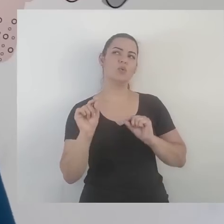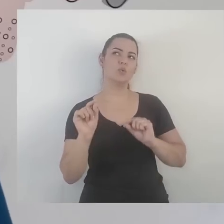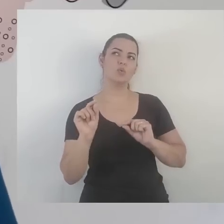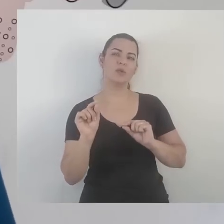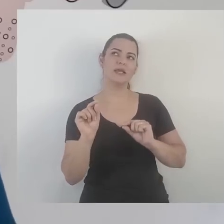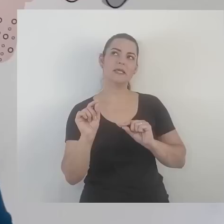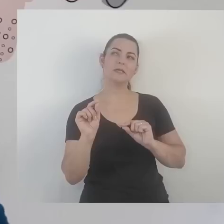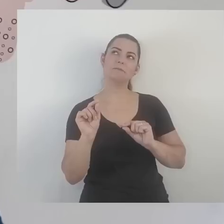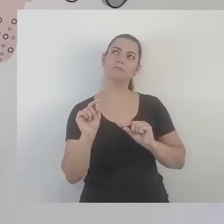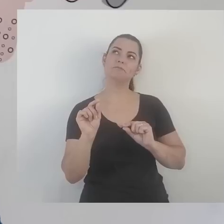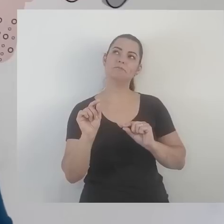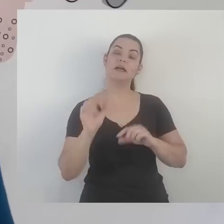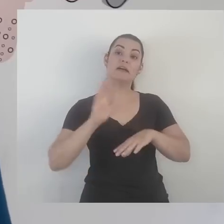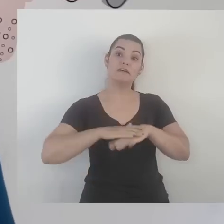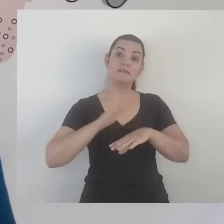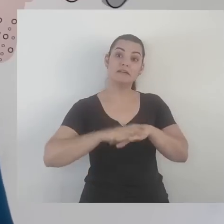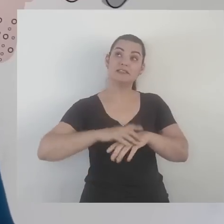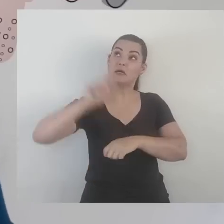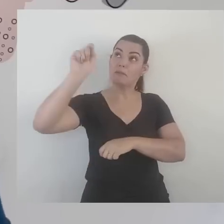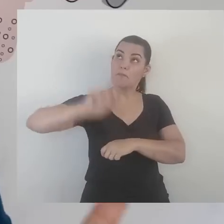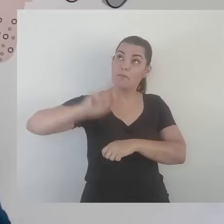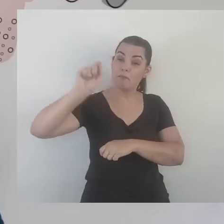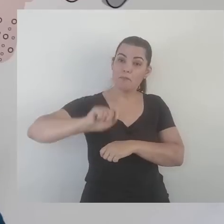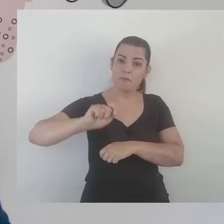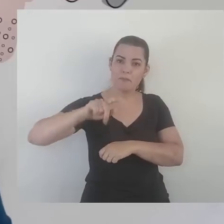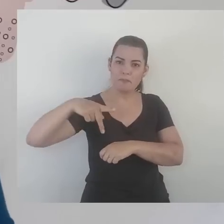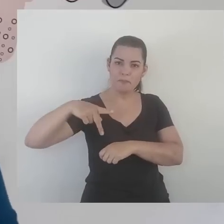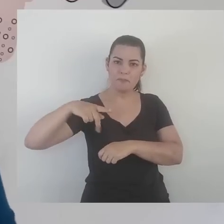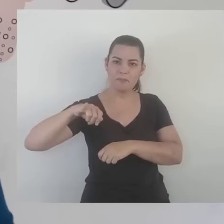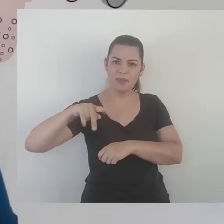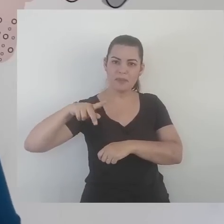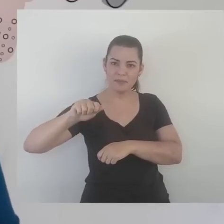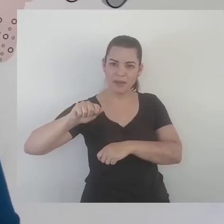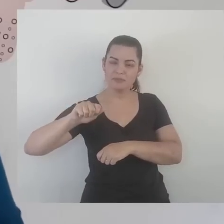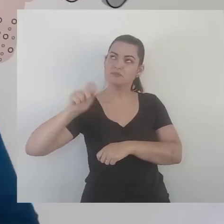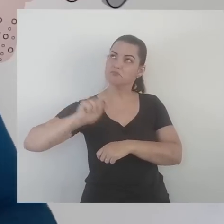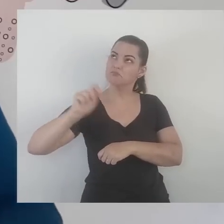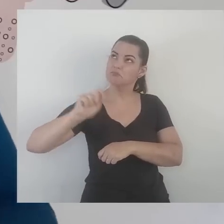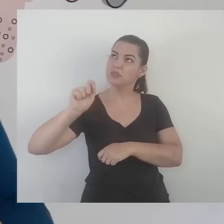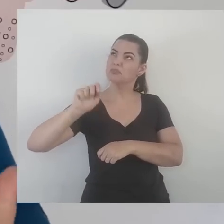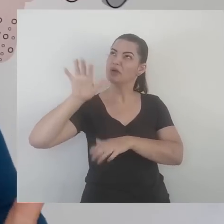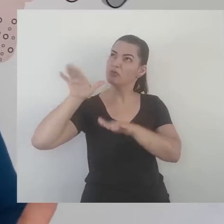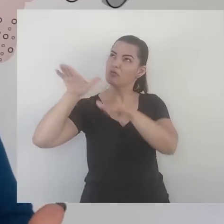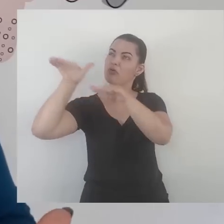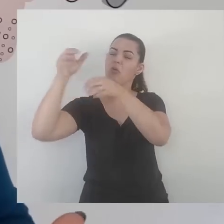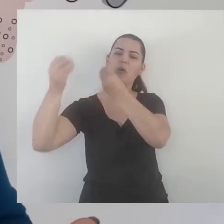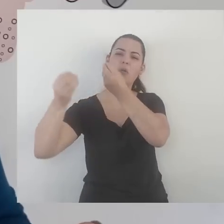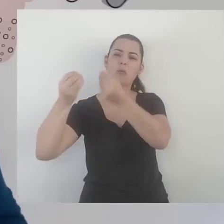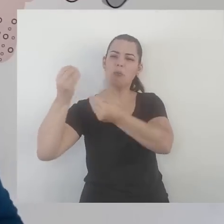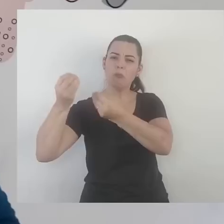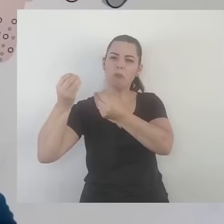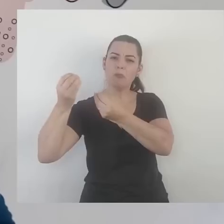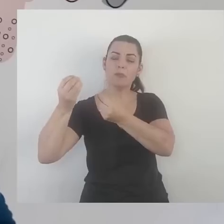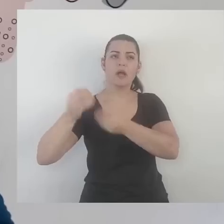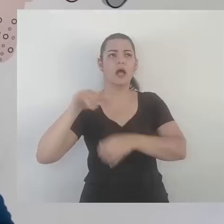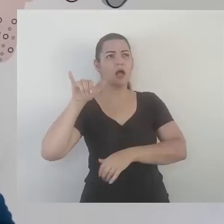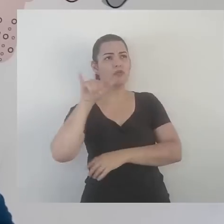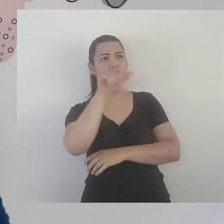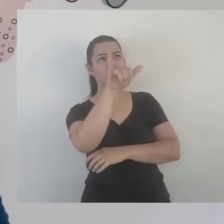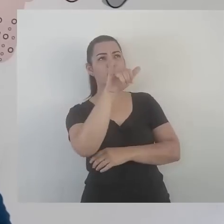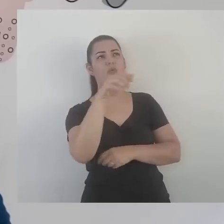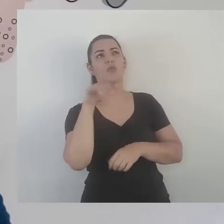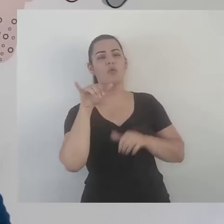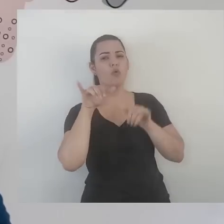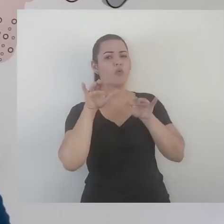que faz a pipa e o avião voarem? Qual é a característica mais importante